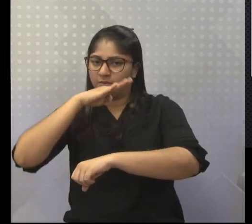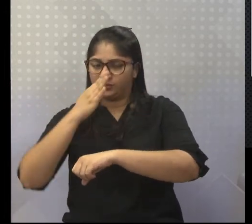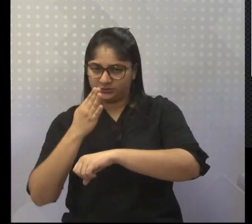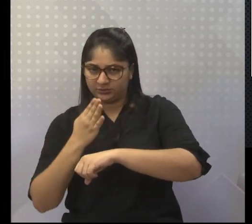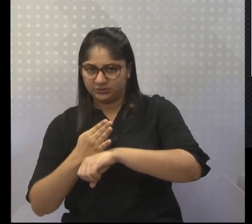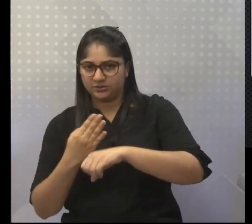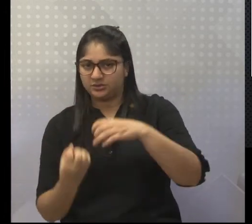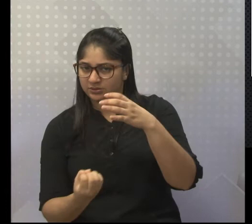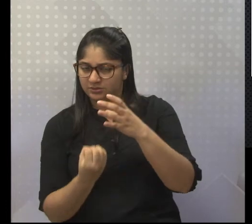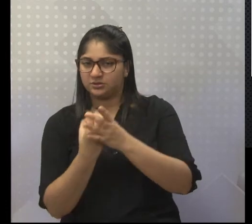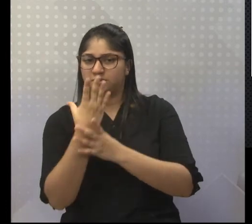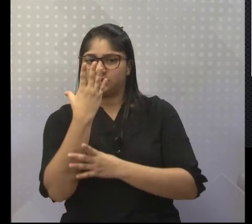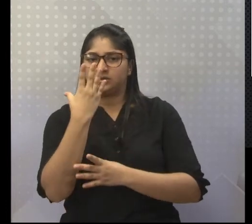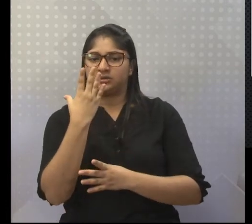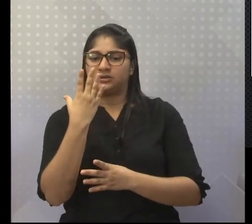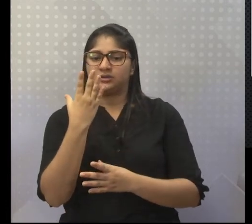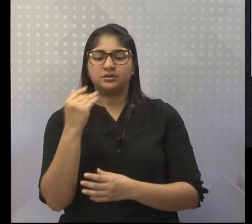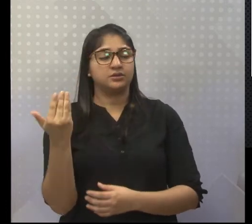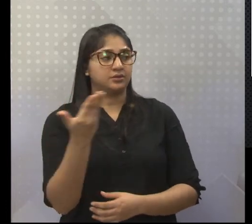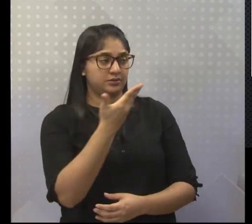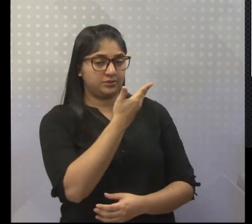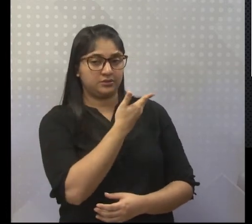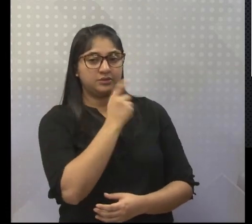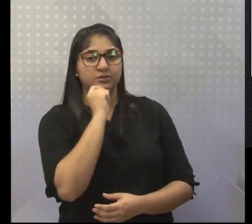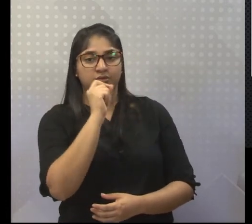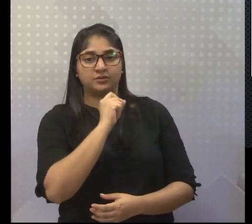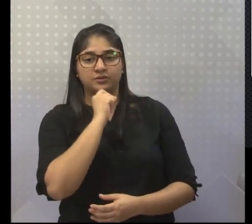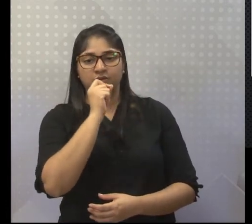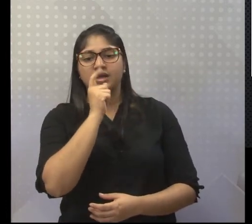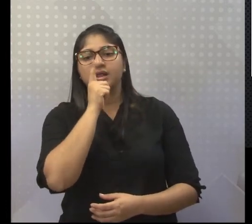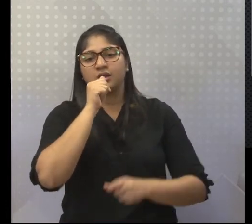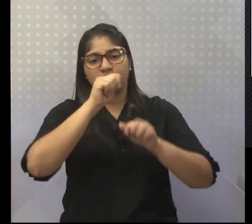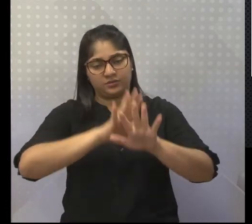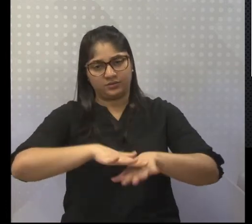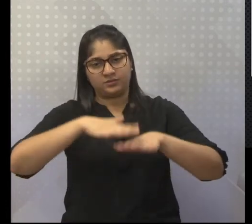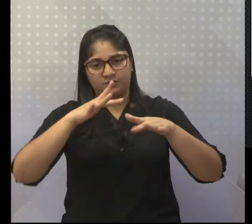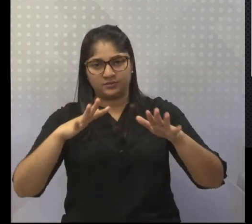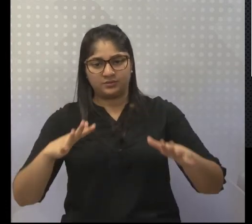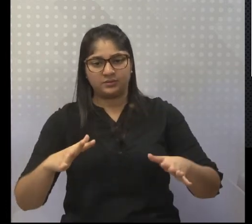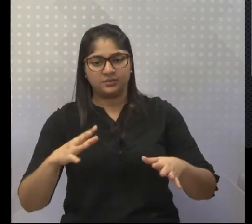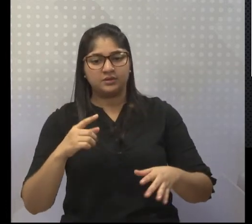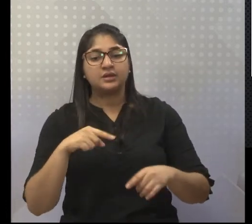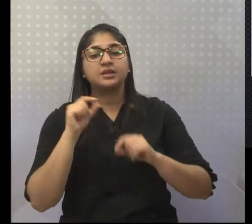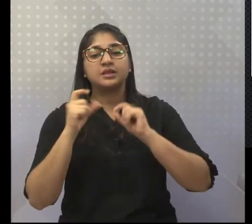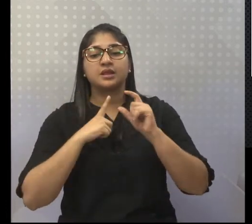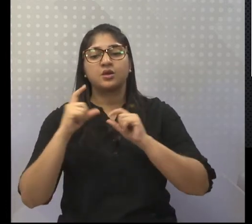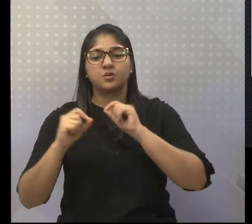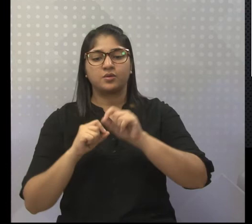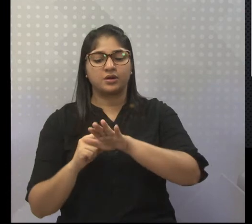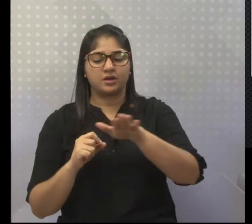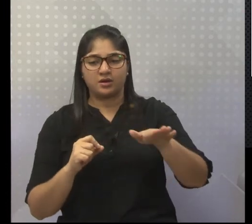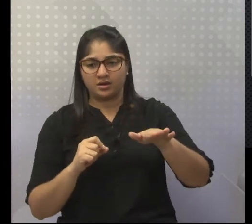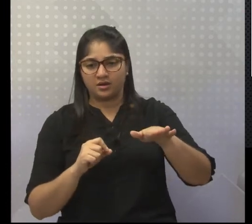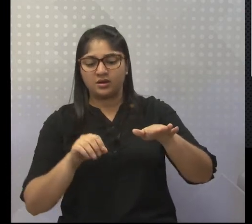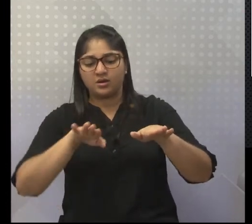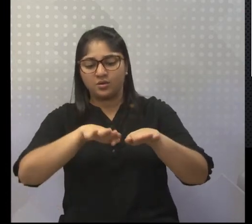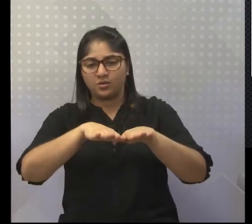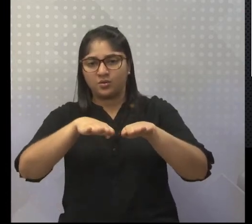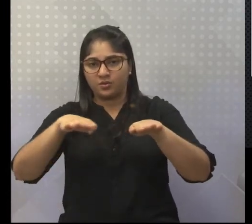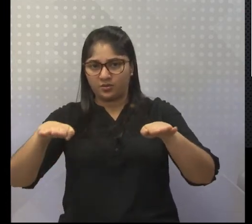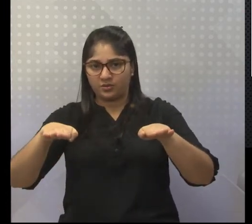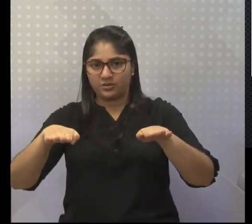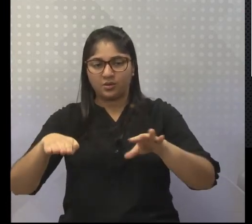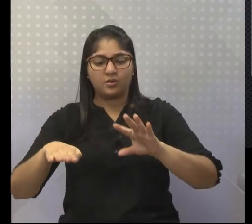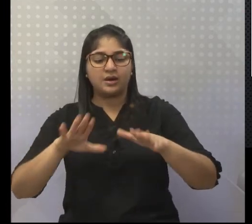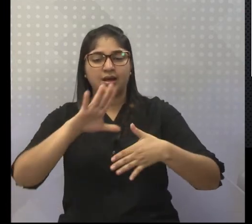oceânica isso acontece aí pronto essa imagem tá no oceano atlântico se você analisar tem uma placa norte-americana com a